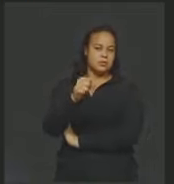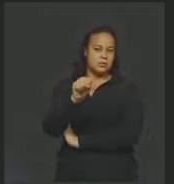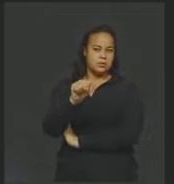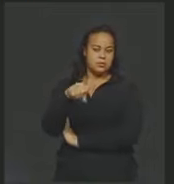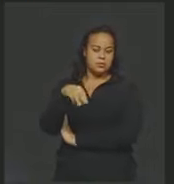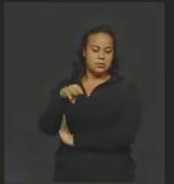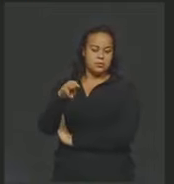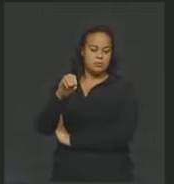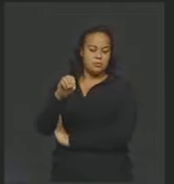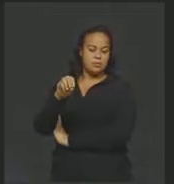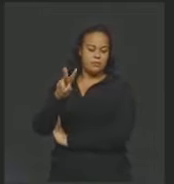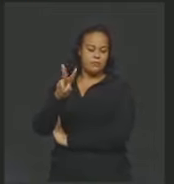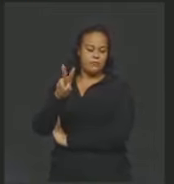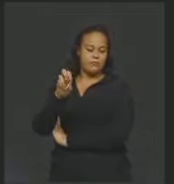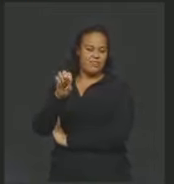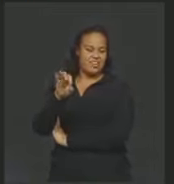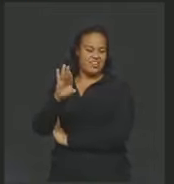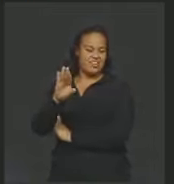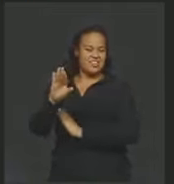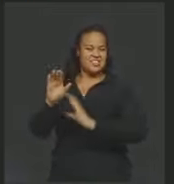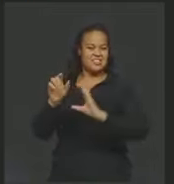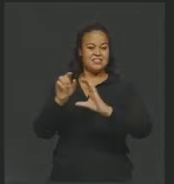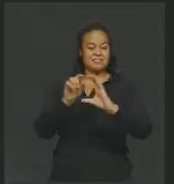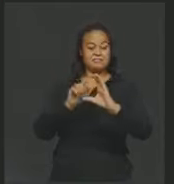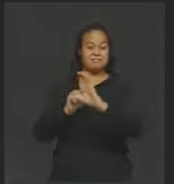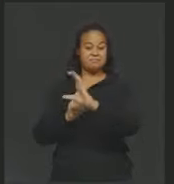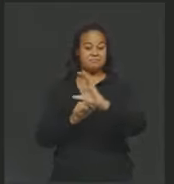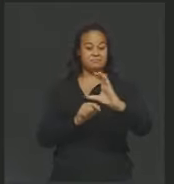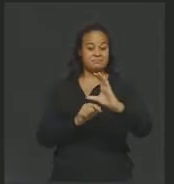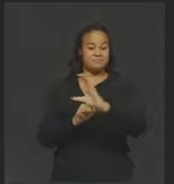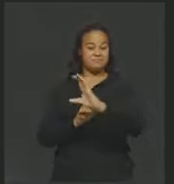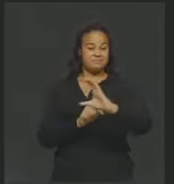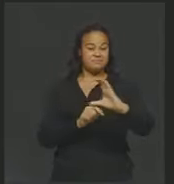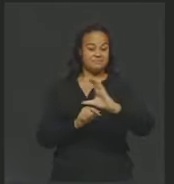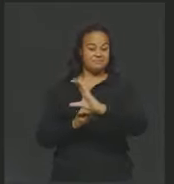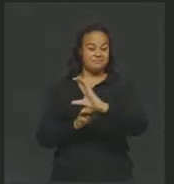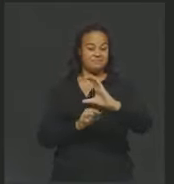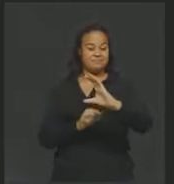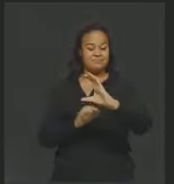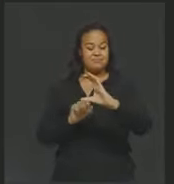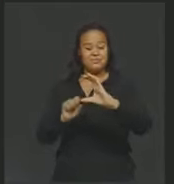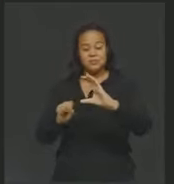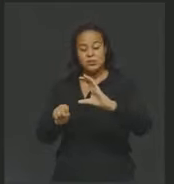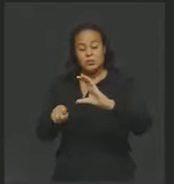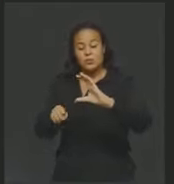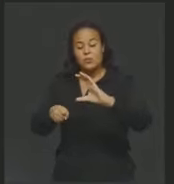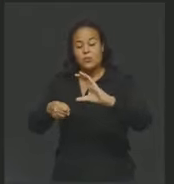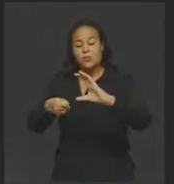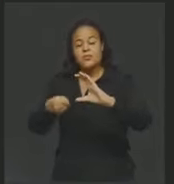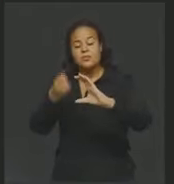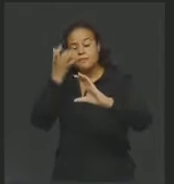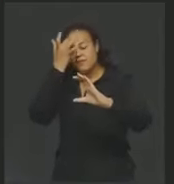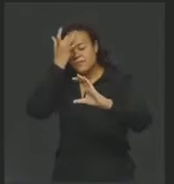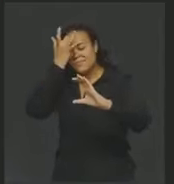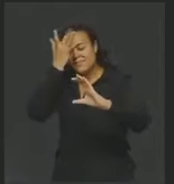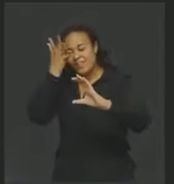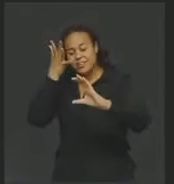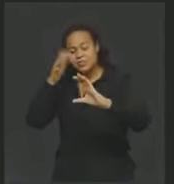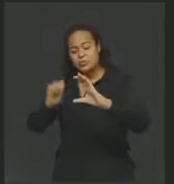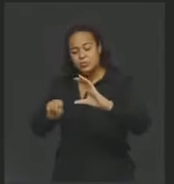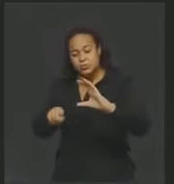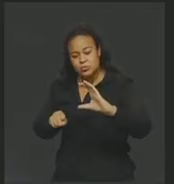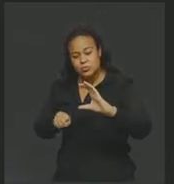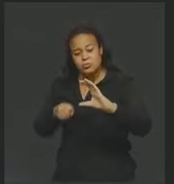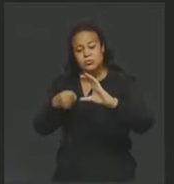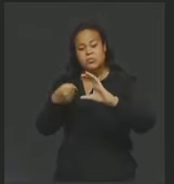eixo da roldana. E cada roldana móvel implica na redução da força pela metade. Então, cada roldana móvel que